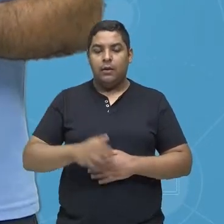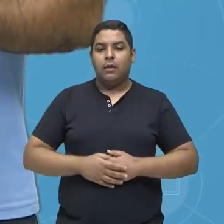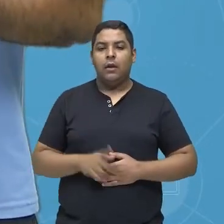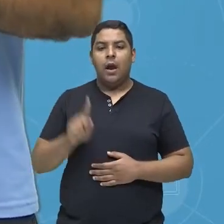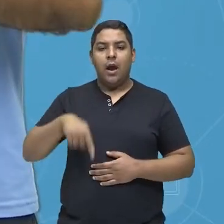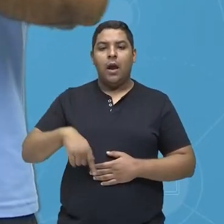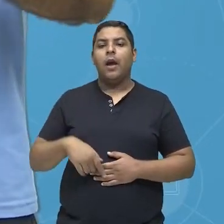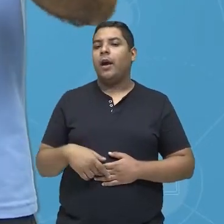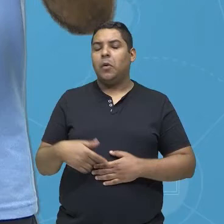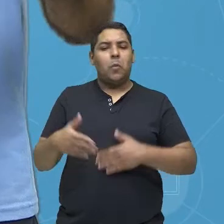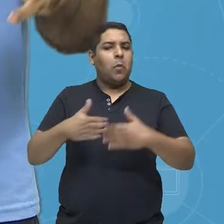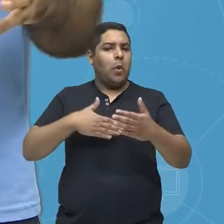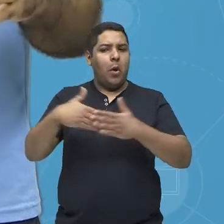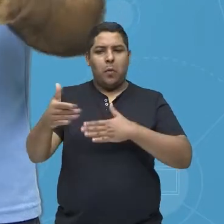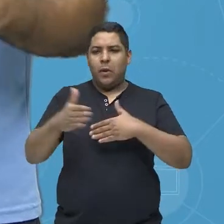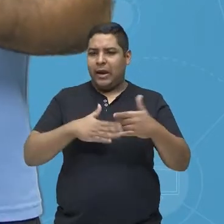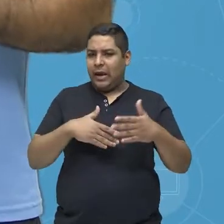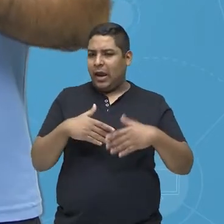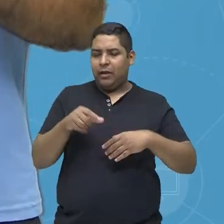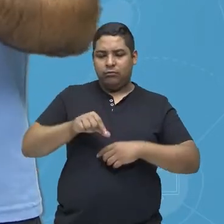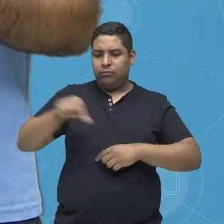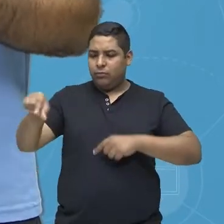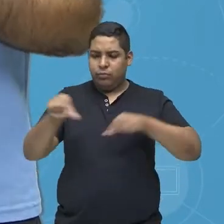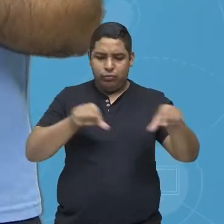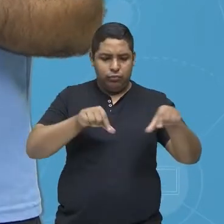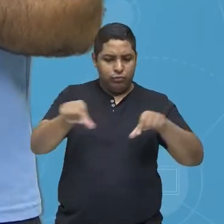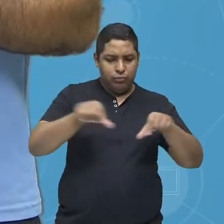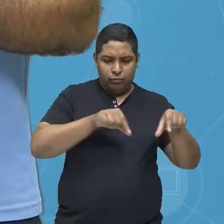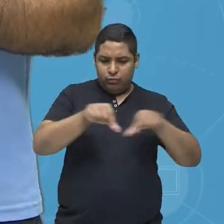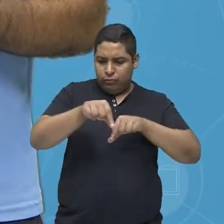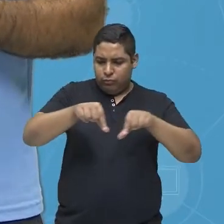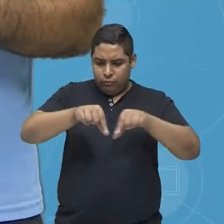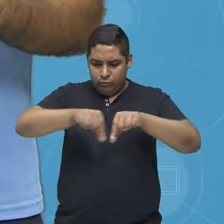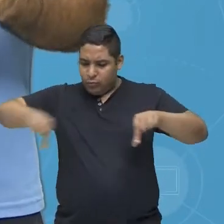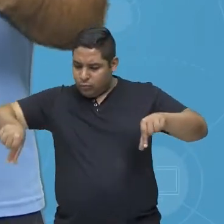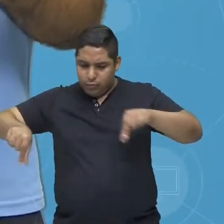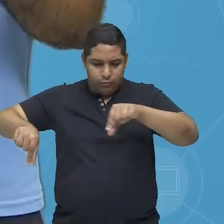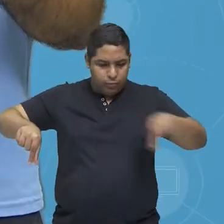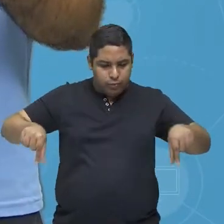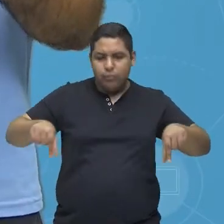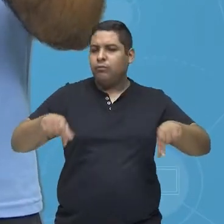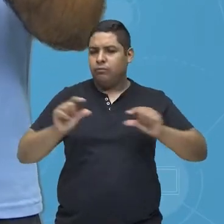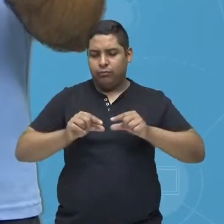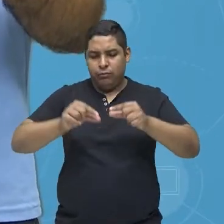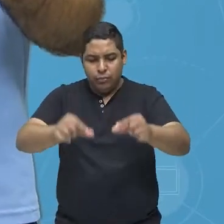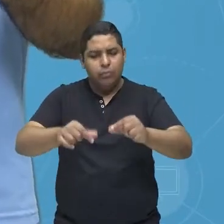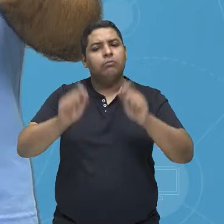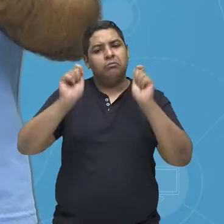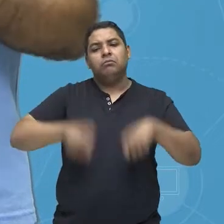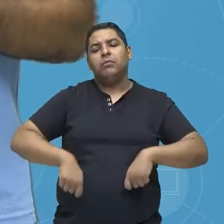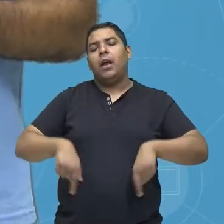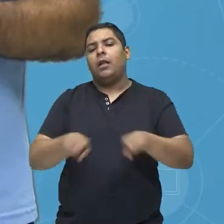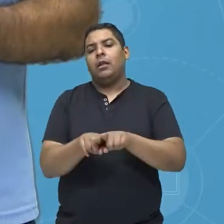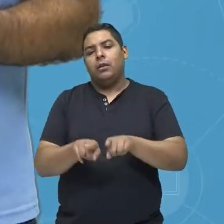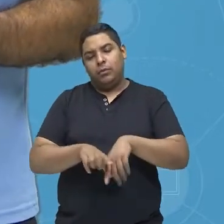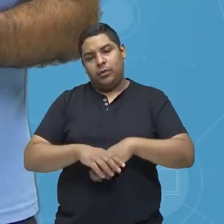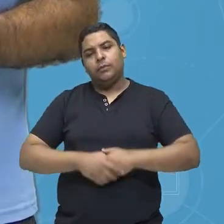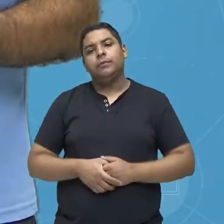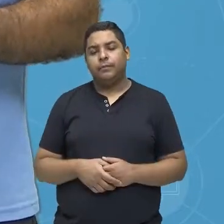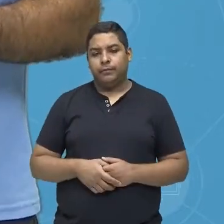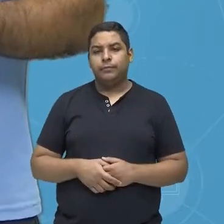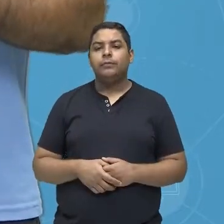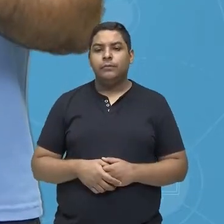pode andar para qualquer direção, vertical, horizontal ou também na